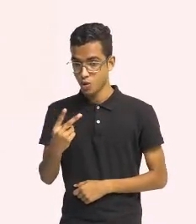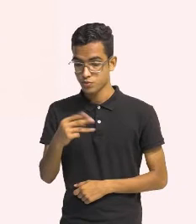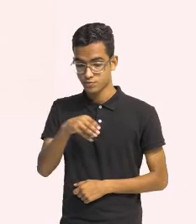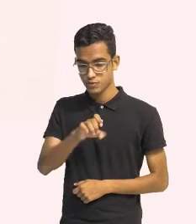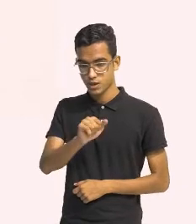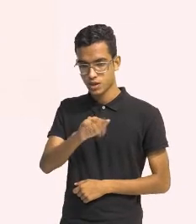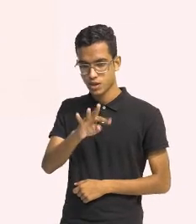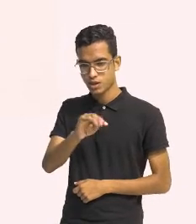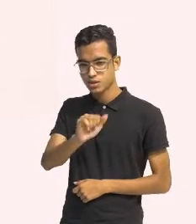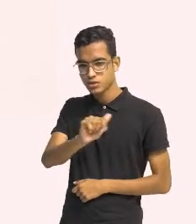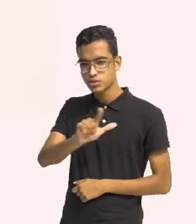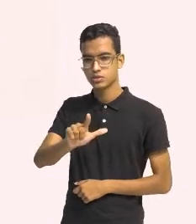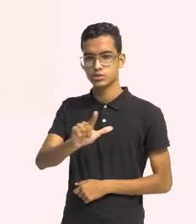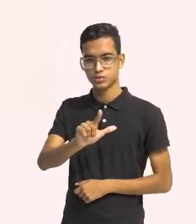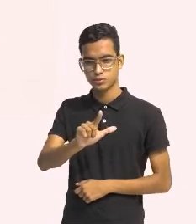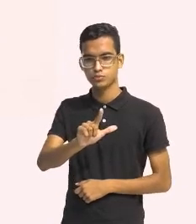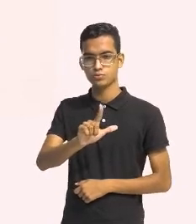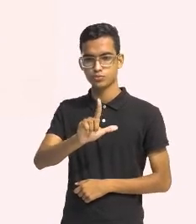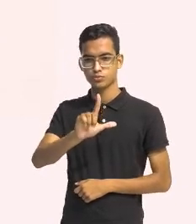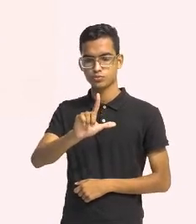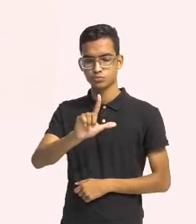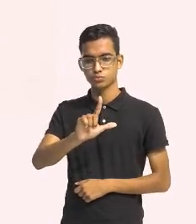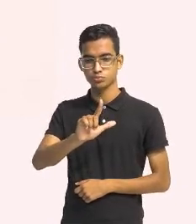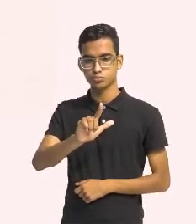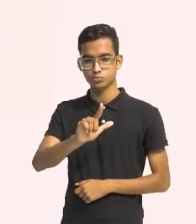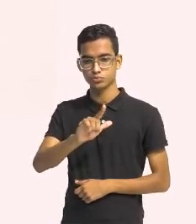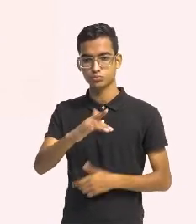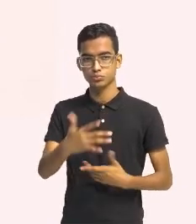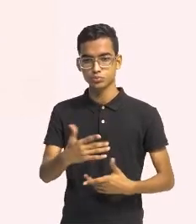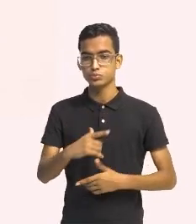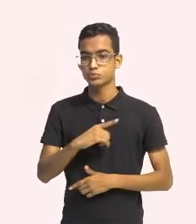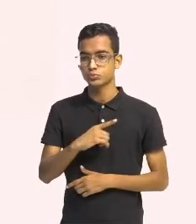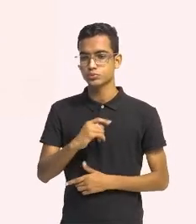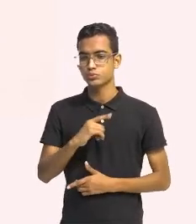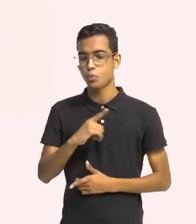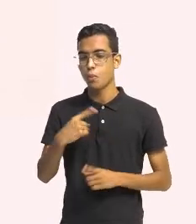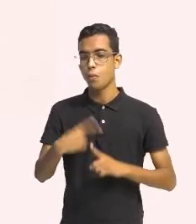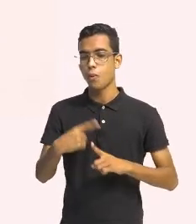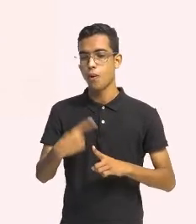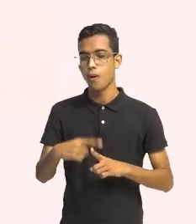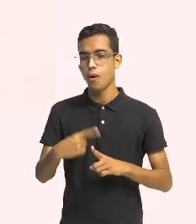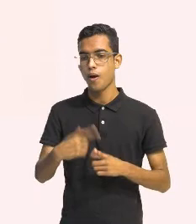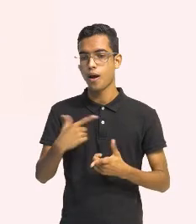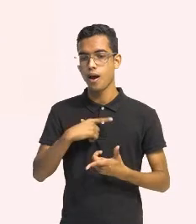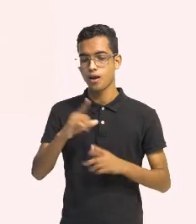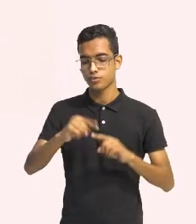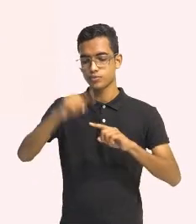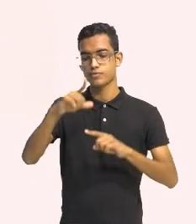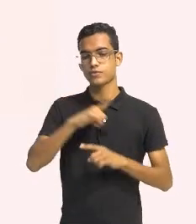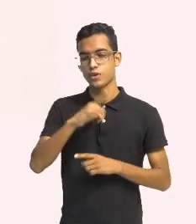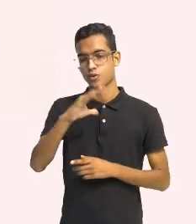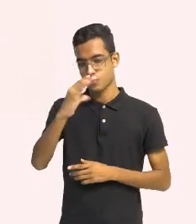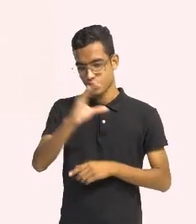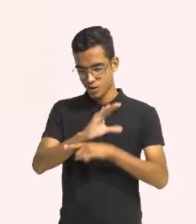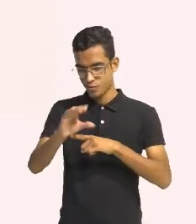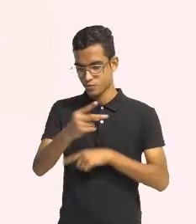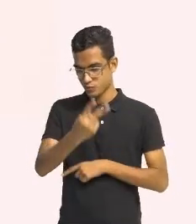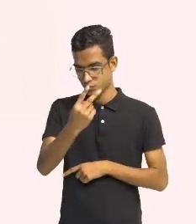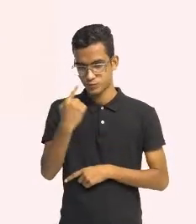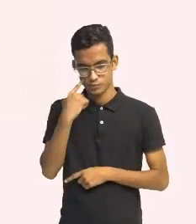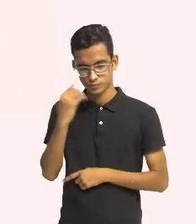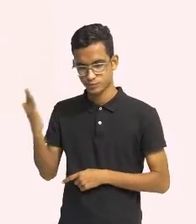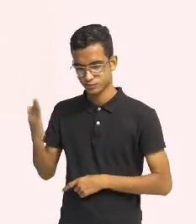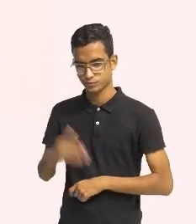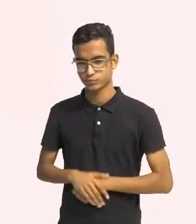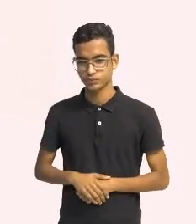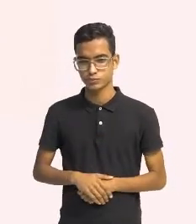2-metil, né? A ramificação está no carbono 2. Tem quantos carbonos? 4. 4 é